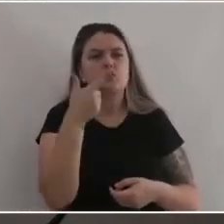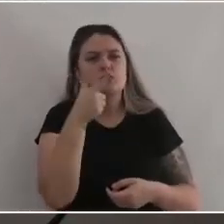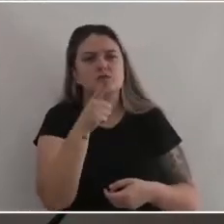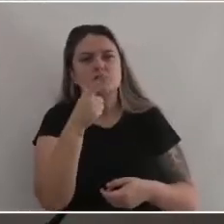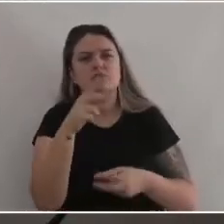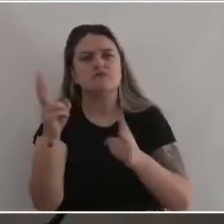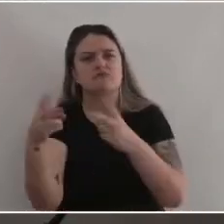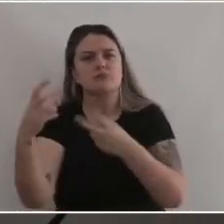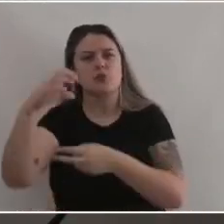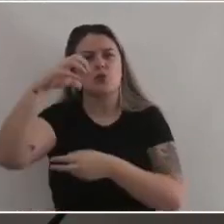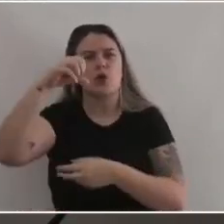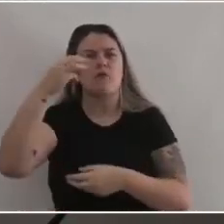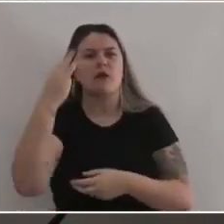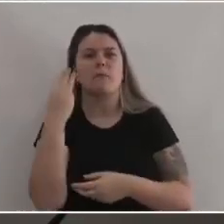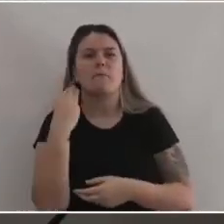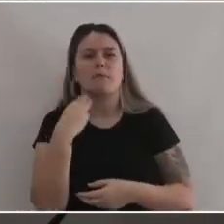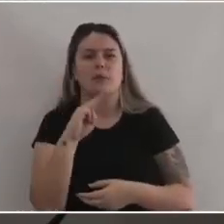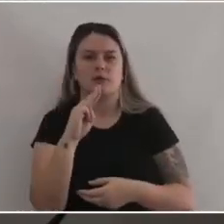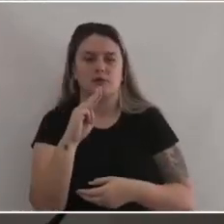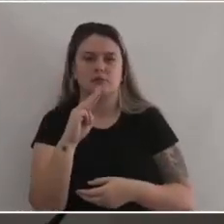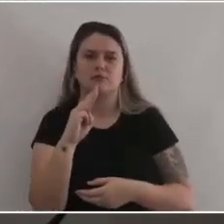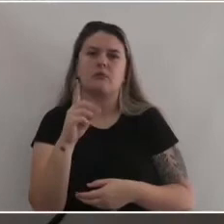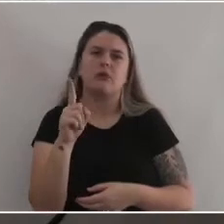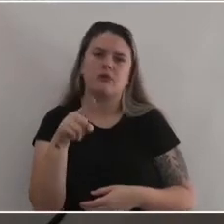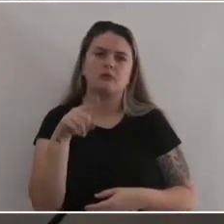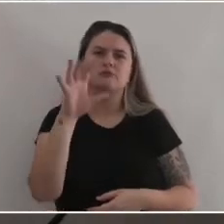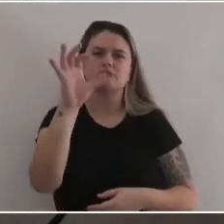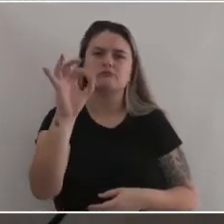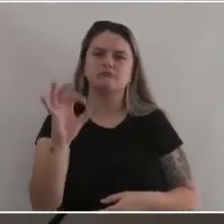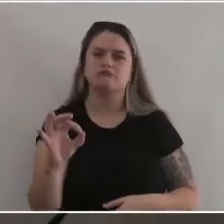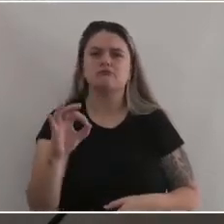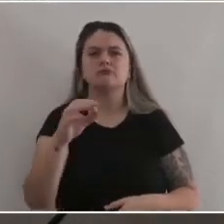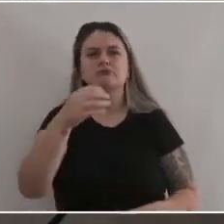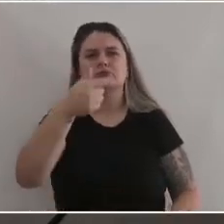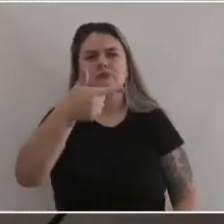arrecadado 9.690.000, correspondendo a um percentual de